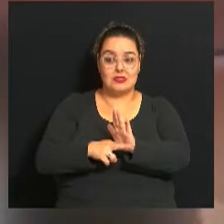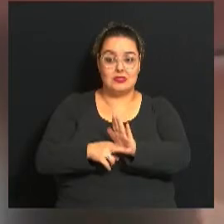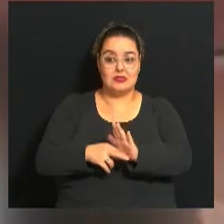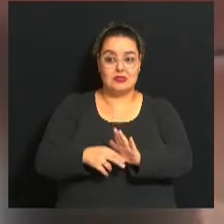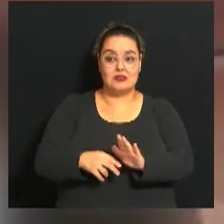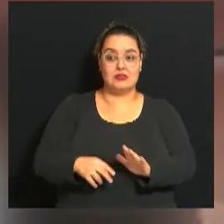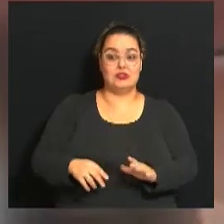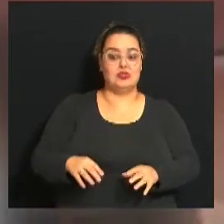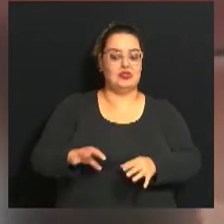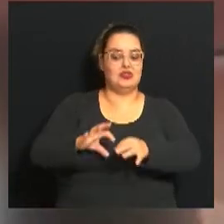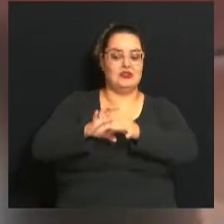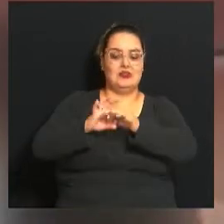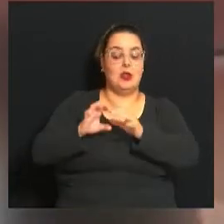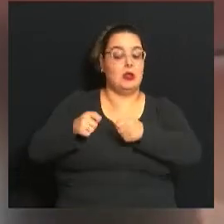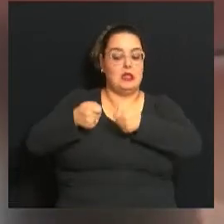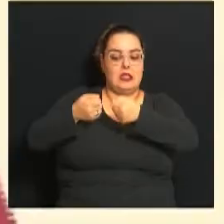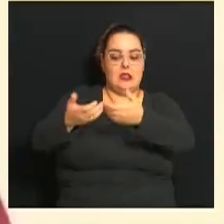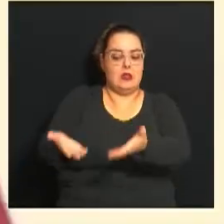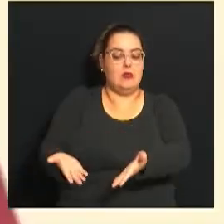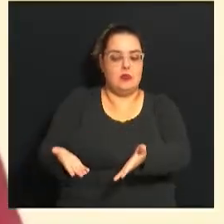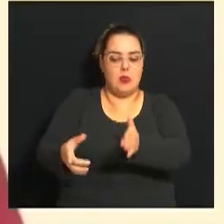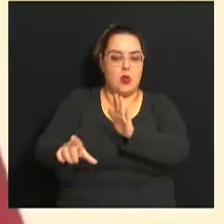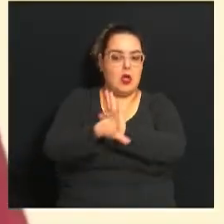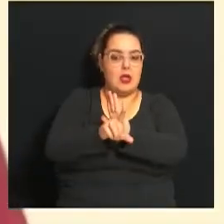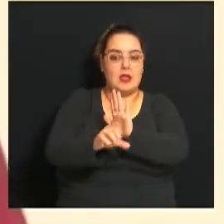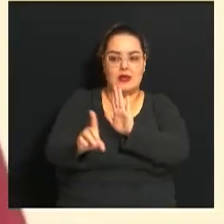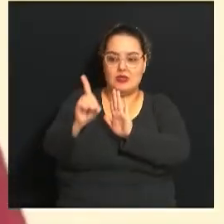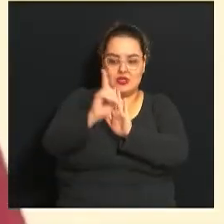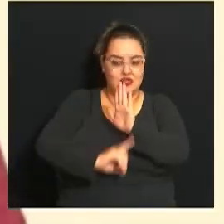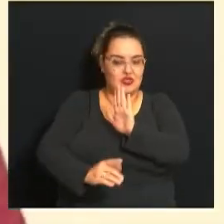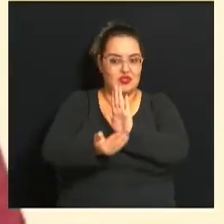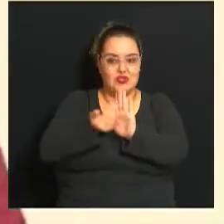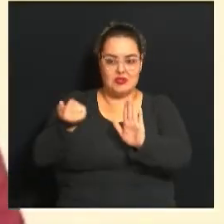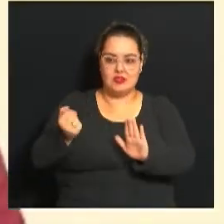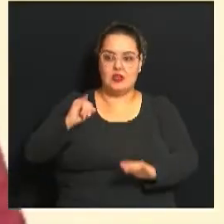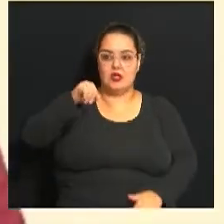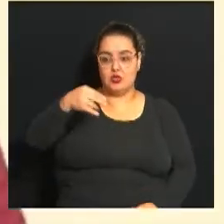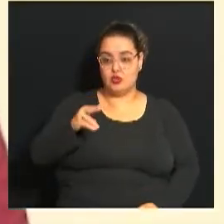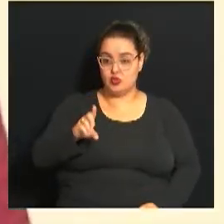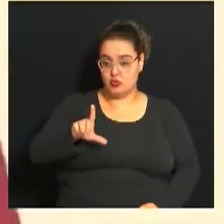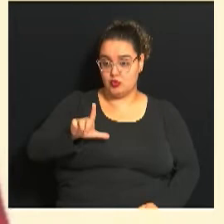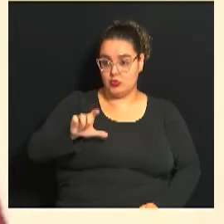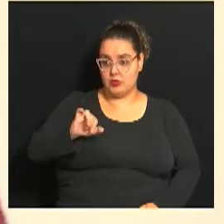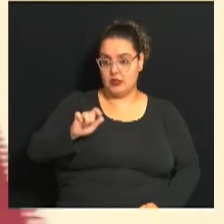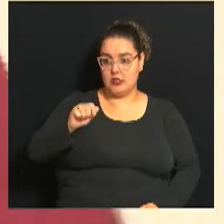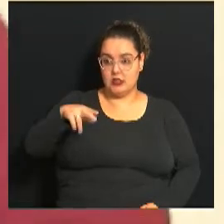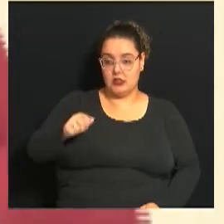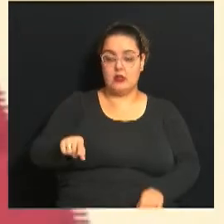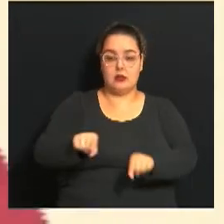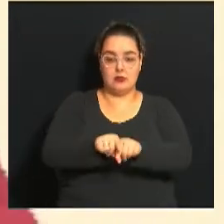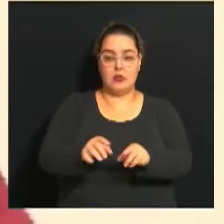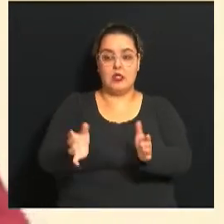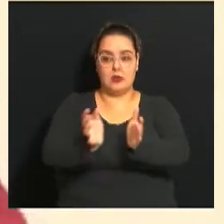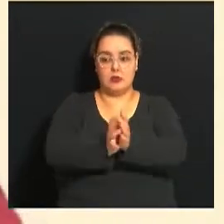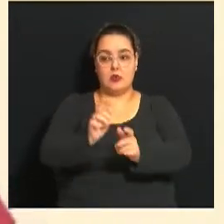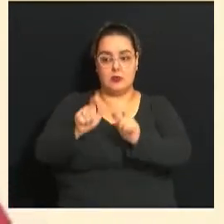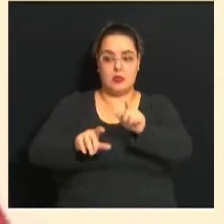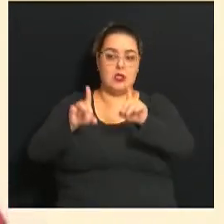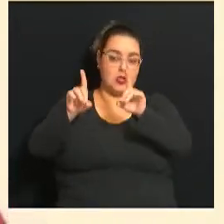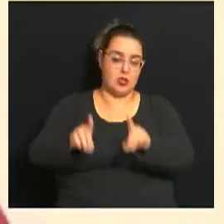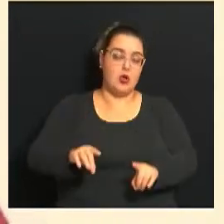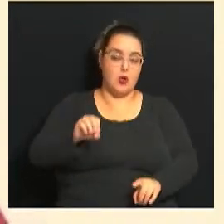e retirar, inclusive, direitos. A advogada Juliana Chagas, também da Comissão da Pessoa com Deficiência da OAB